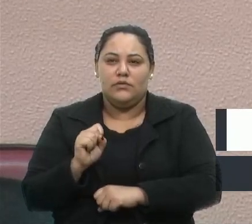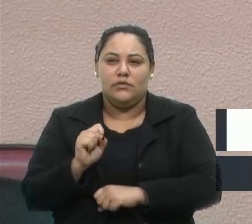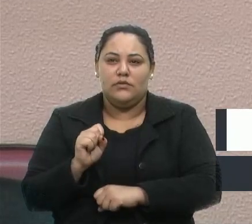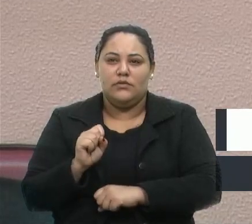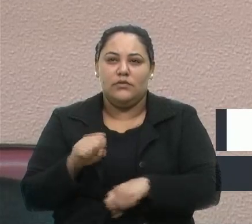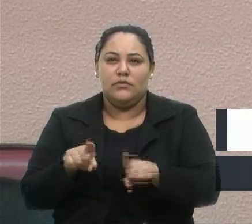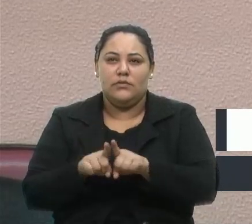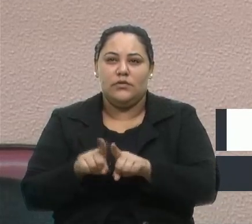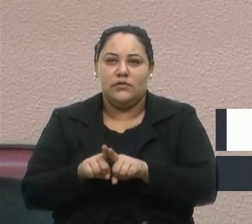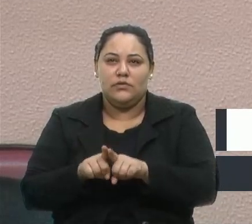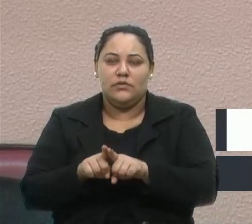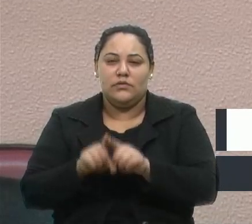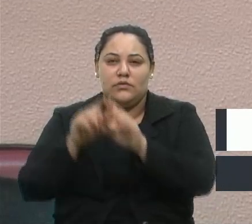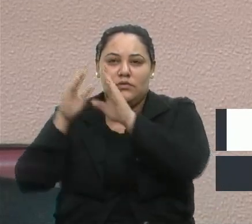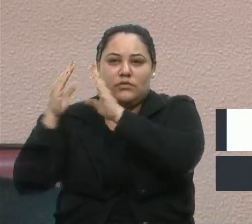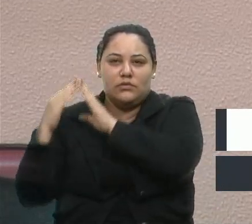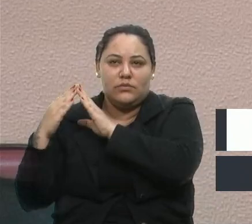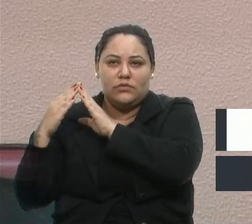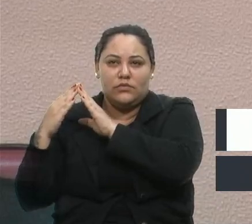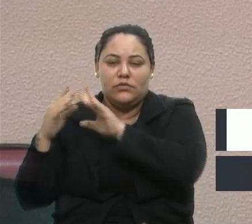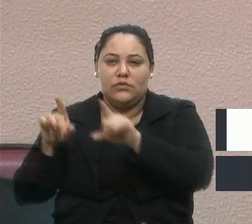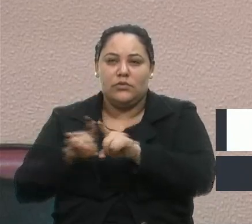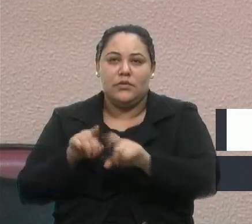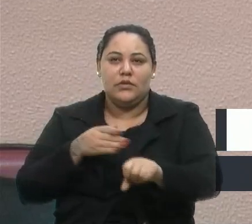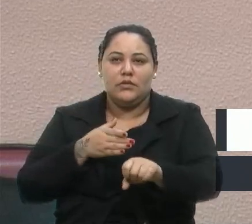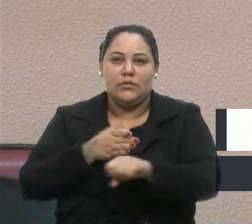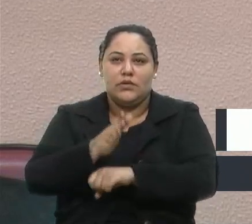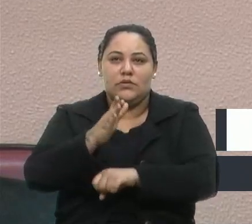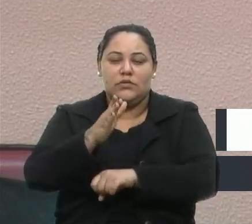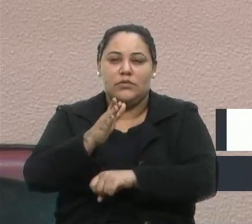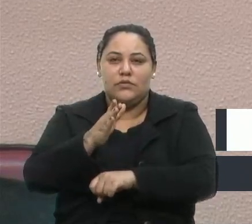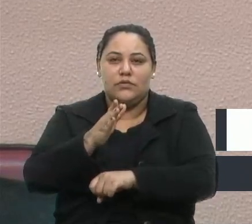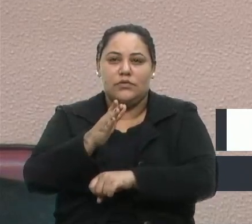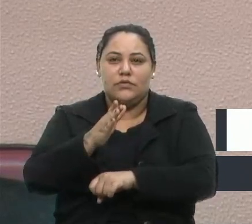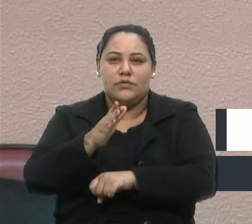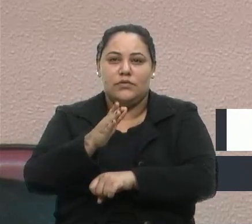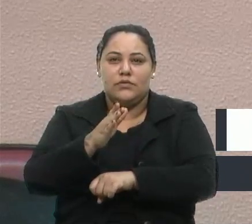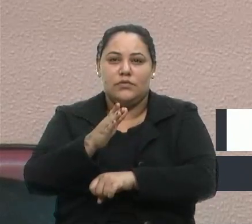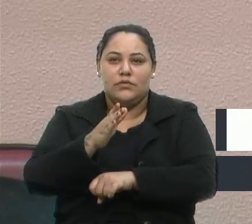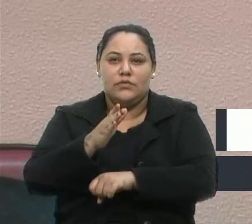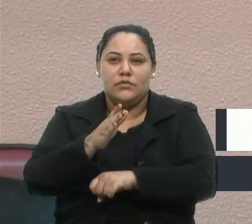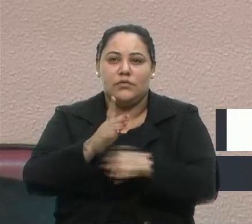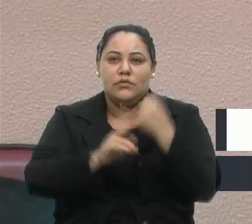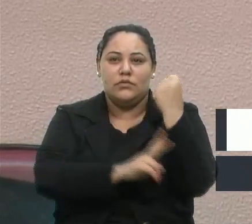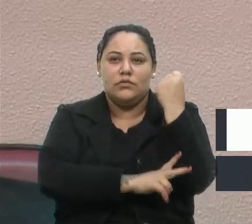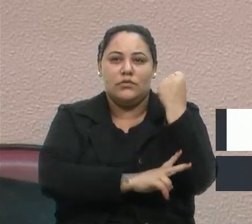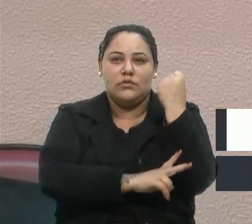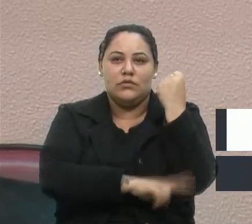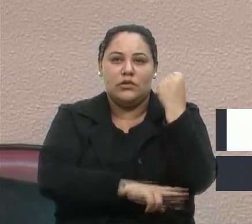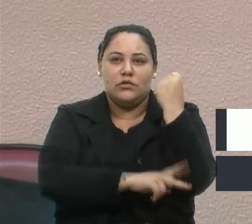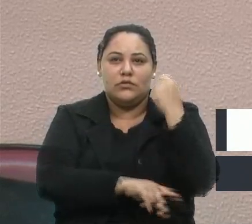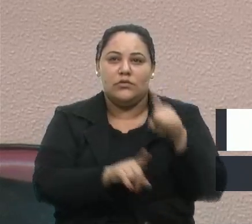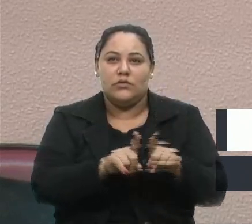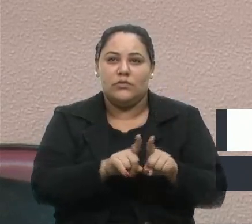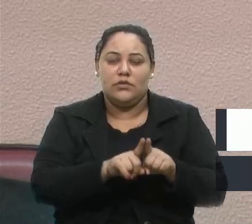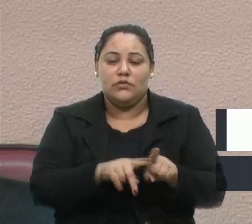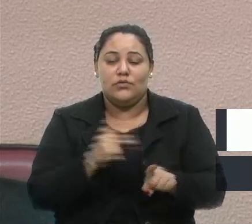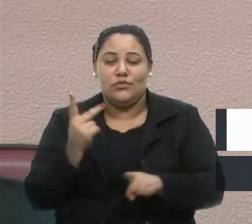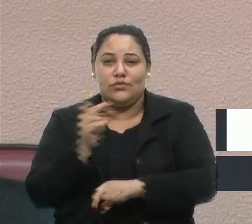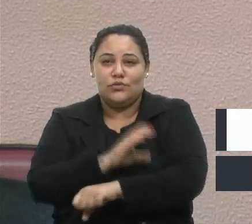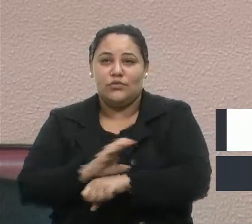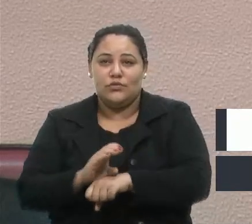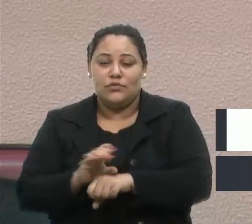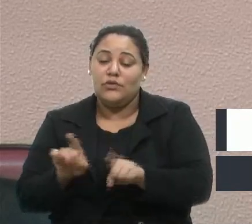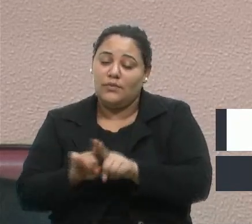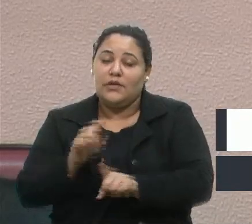em São Leopoldo, e passou também em Canoas, nos 2 cursos, e também em